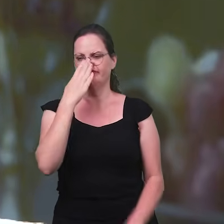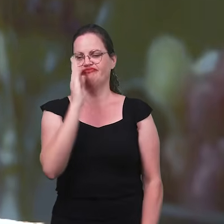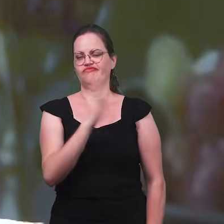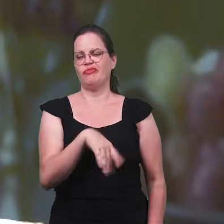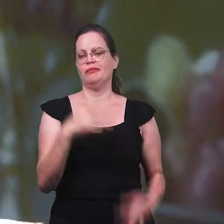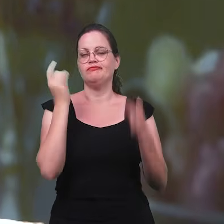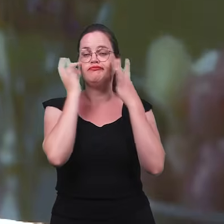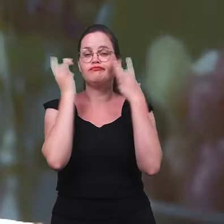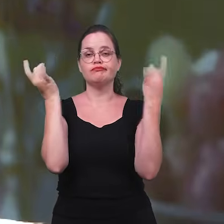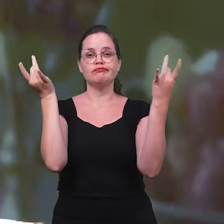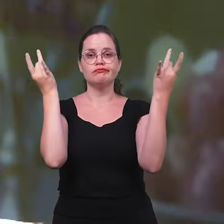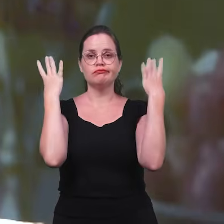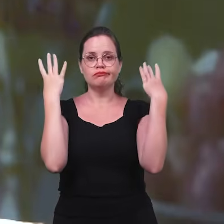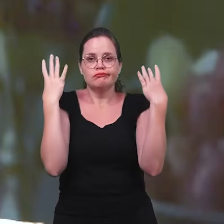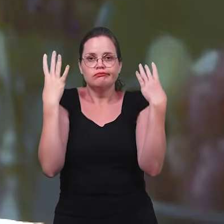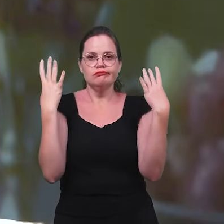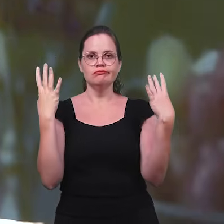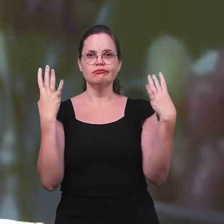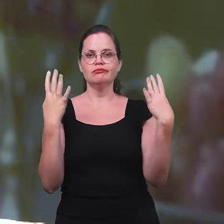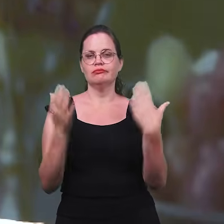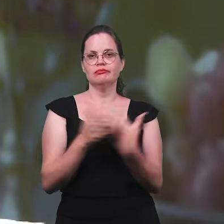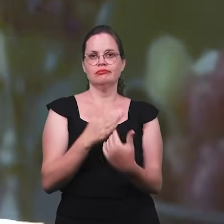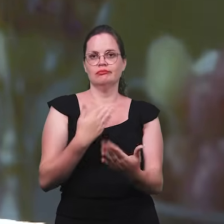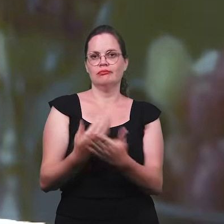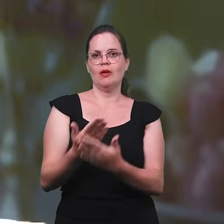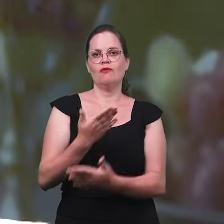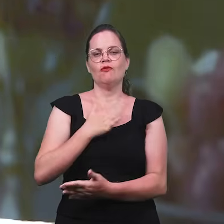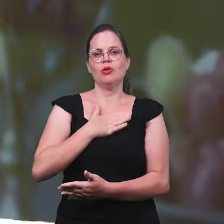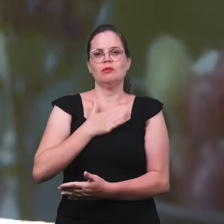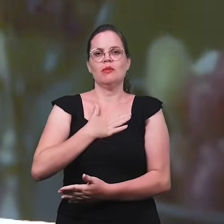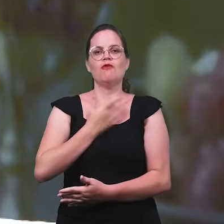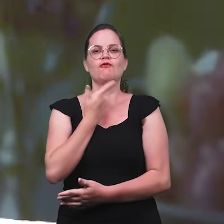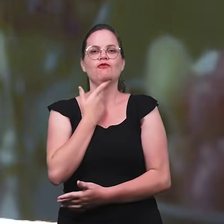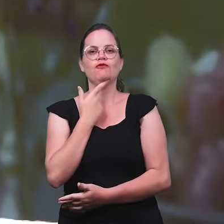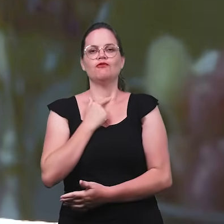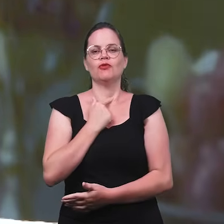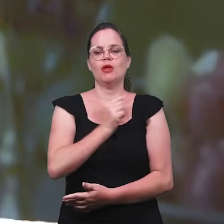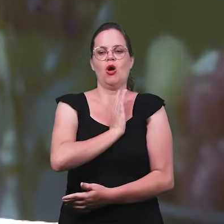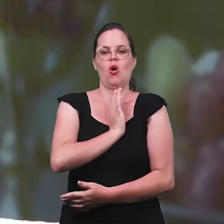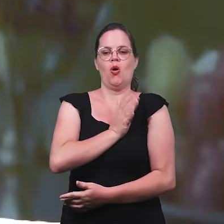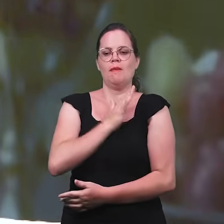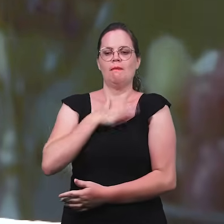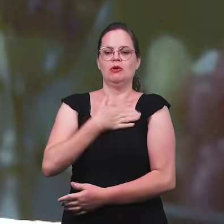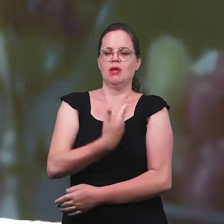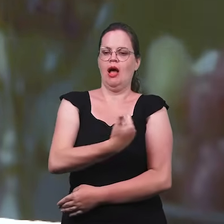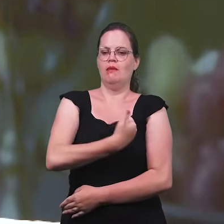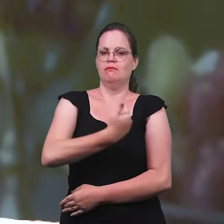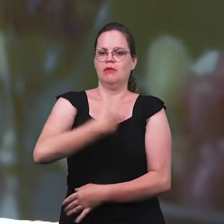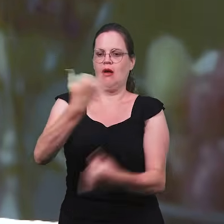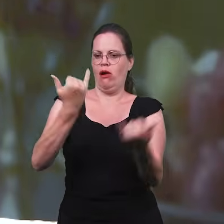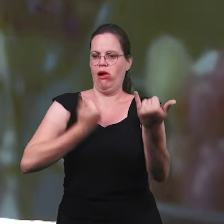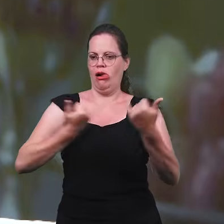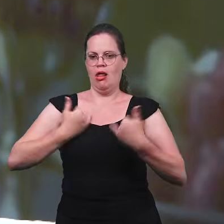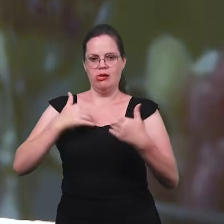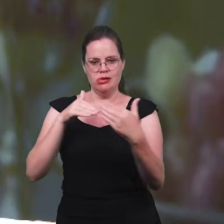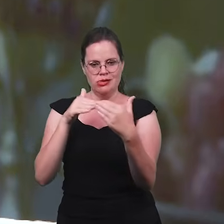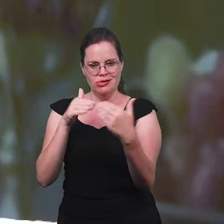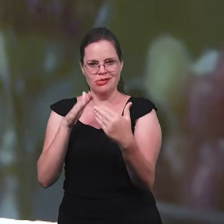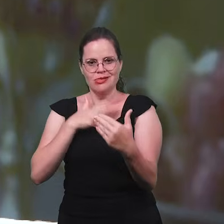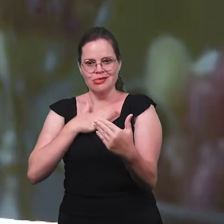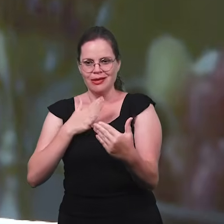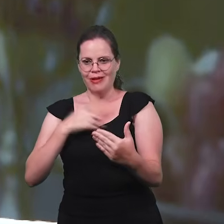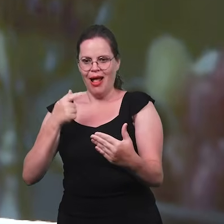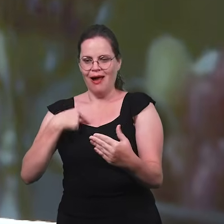deu ouvidos, seguiu a sua mente, o seu coração, os seus amigos, aqueles que compactuavam com ele, as